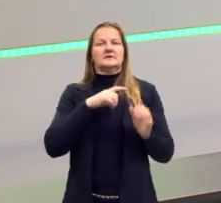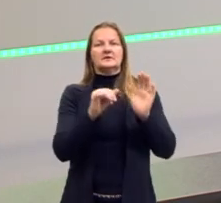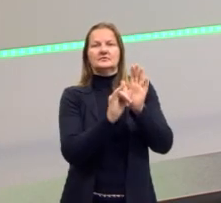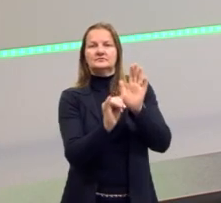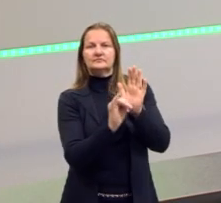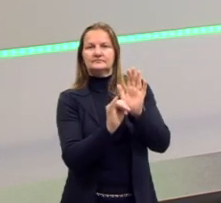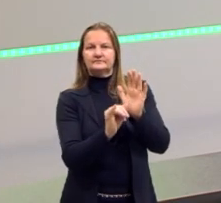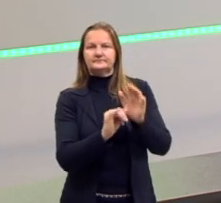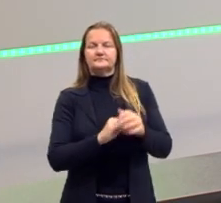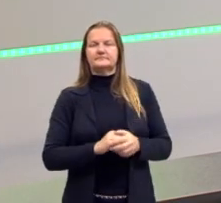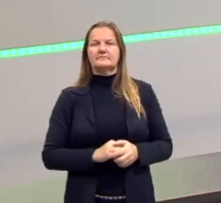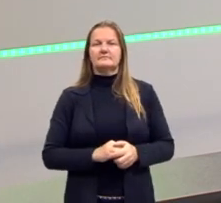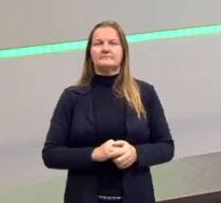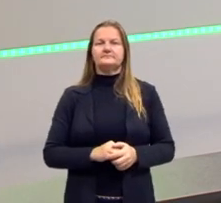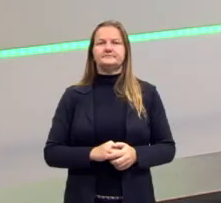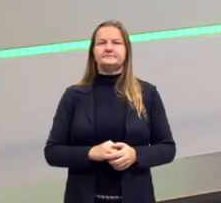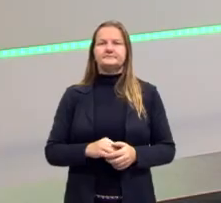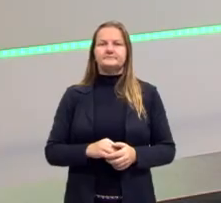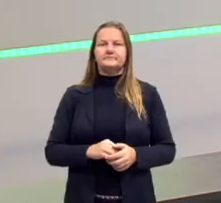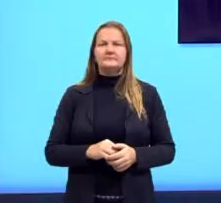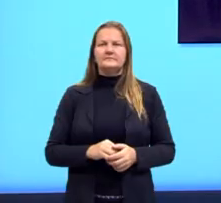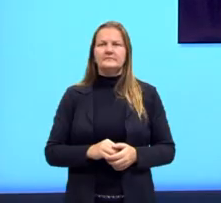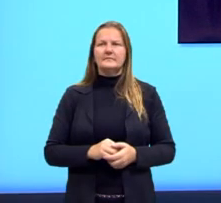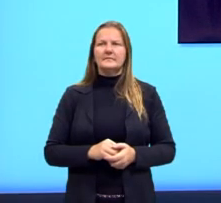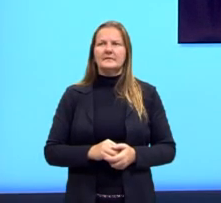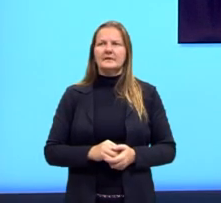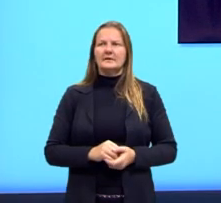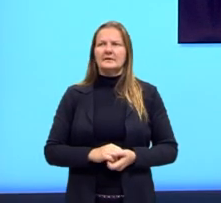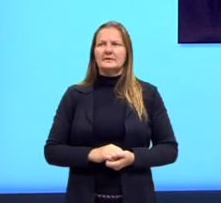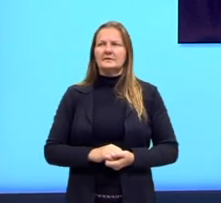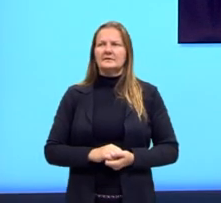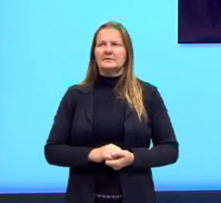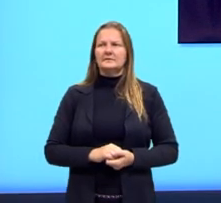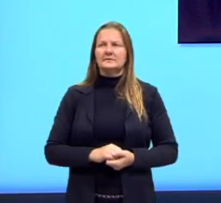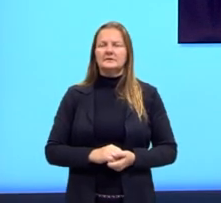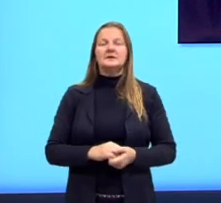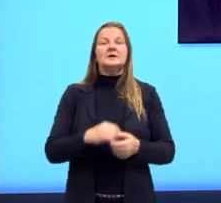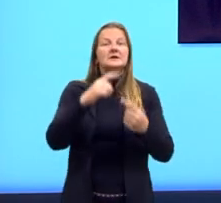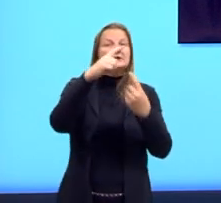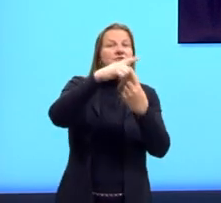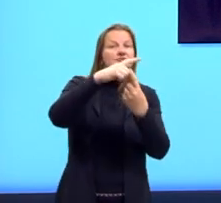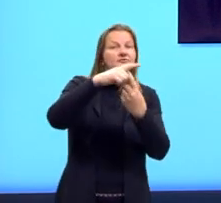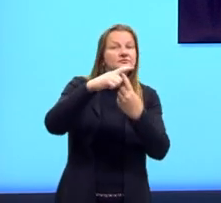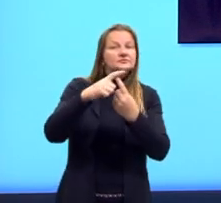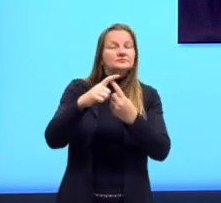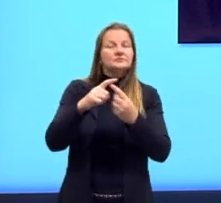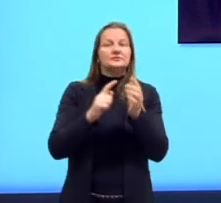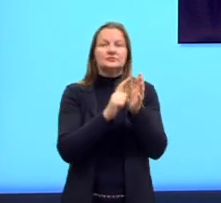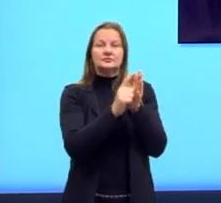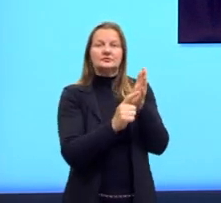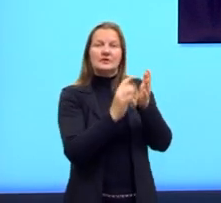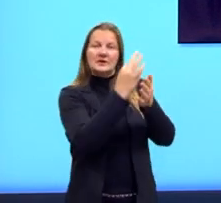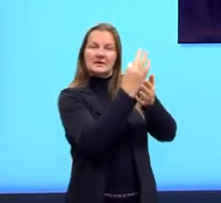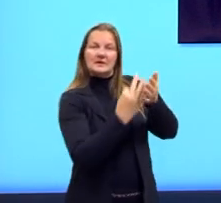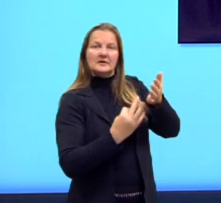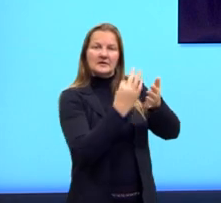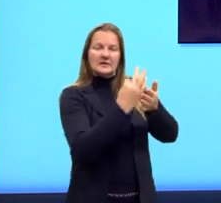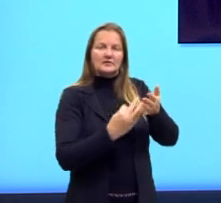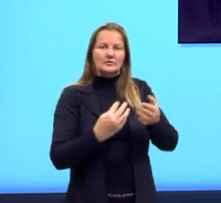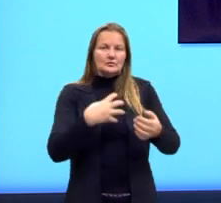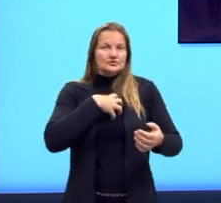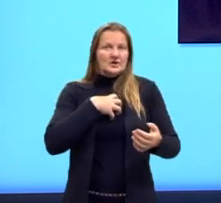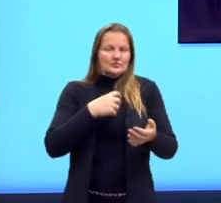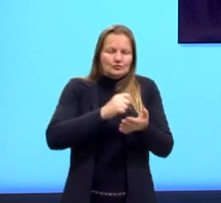a narração então aqui explicando que tipologia textual é a maneira como eu